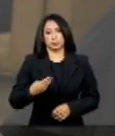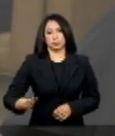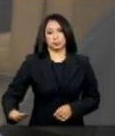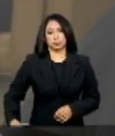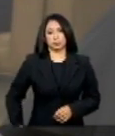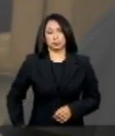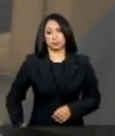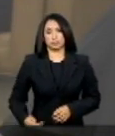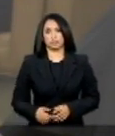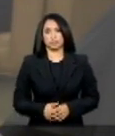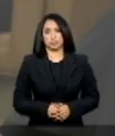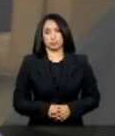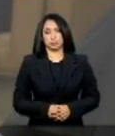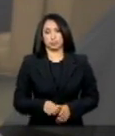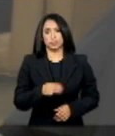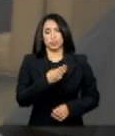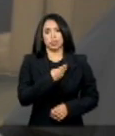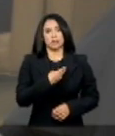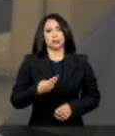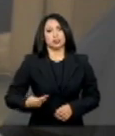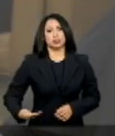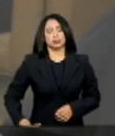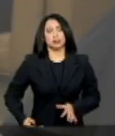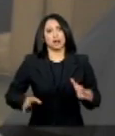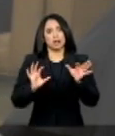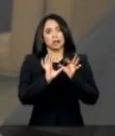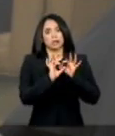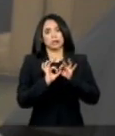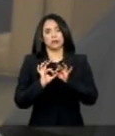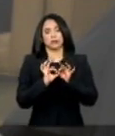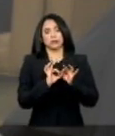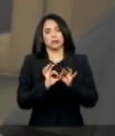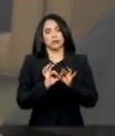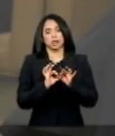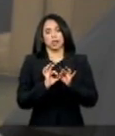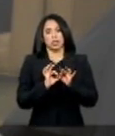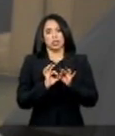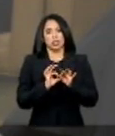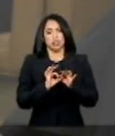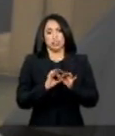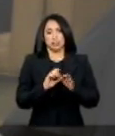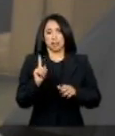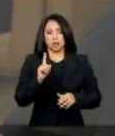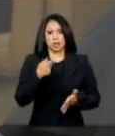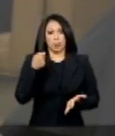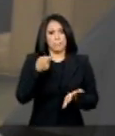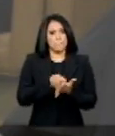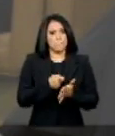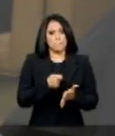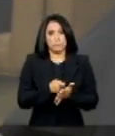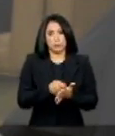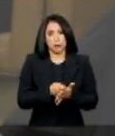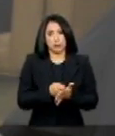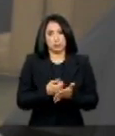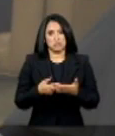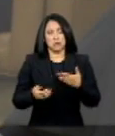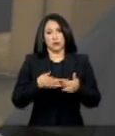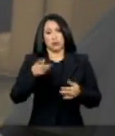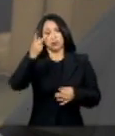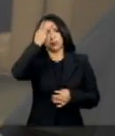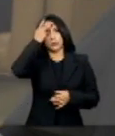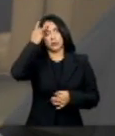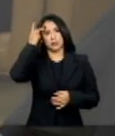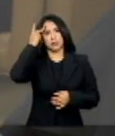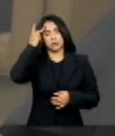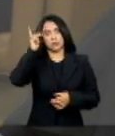seus ministros harmonia ela jamais será imposta porque quer que seja harmonia será